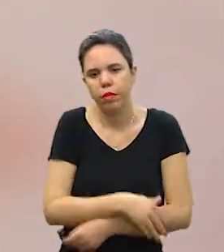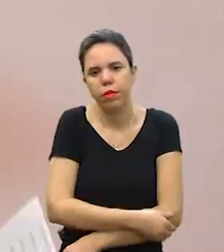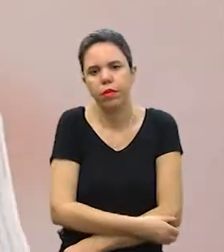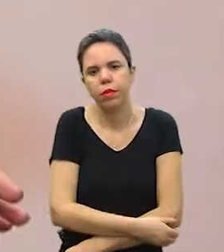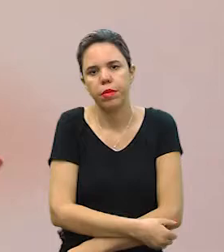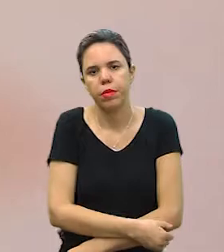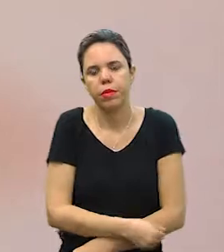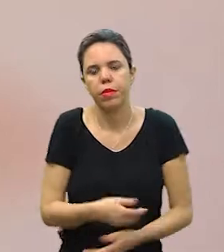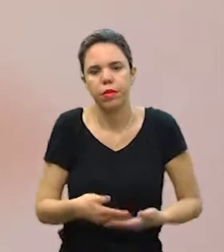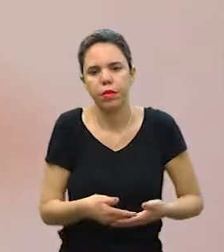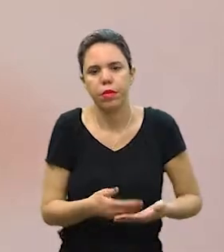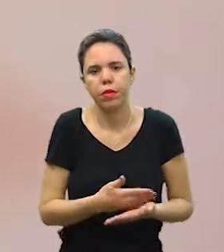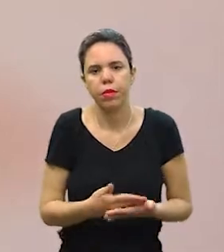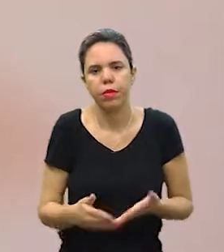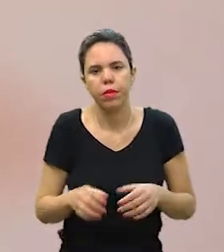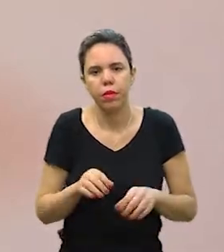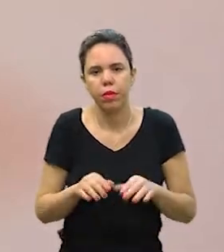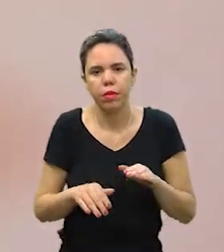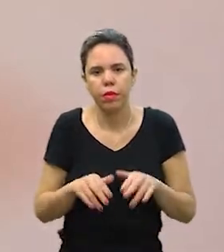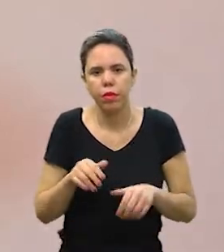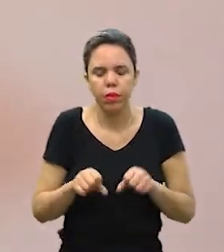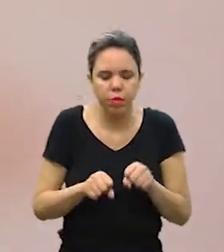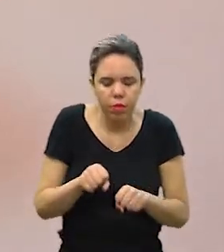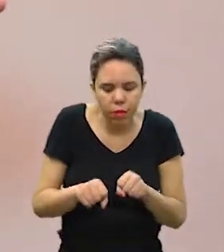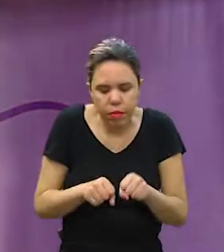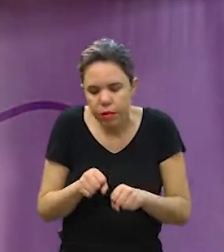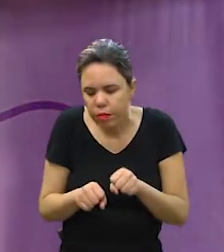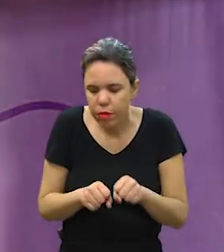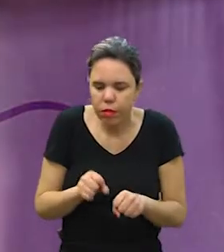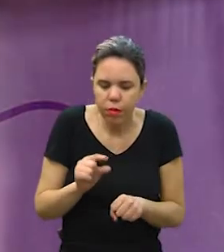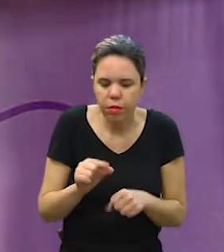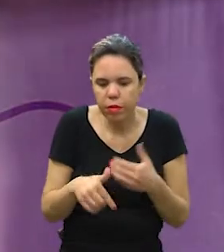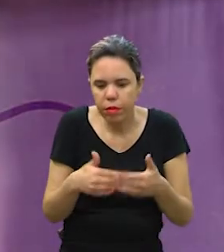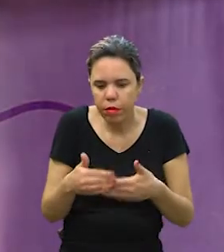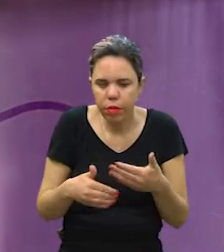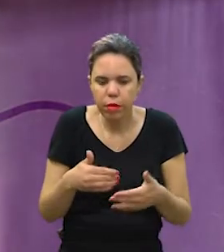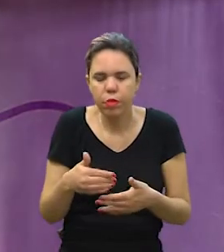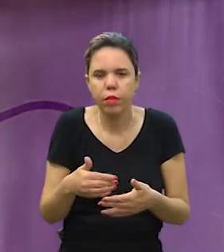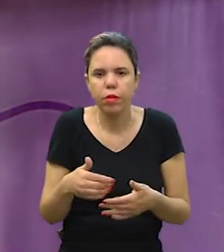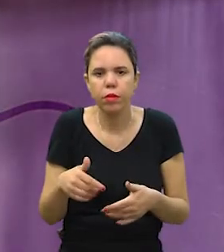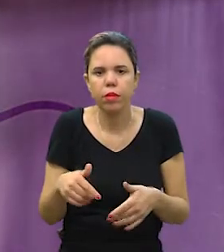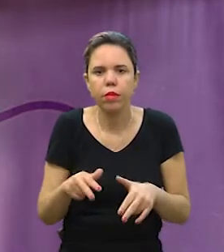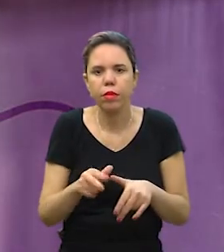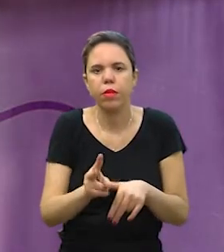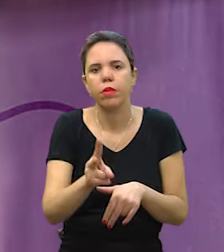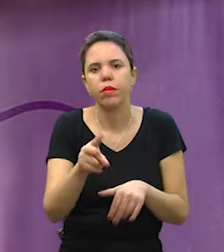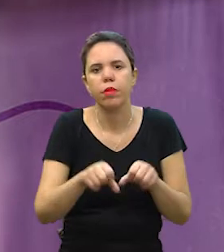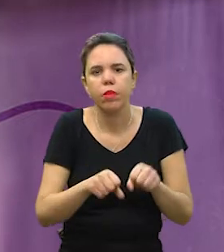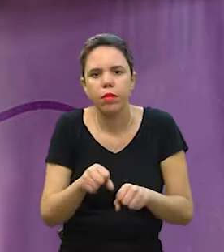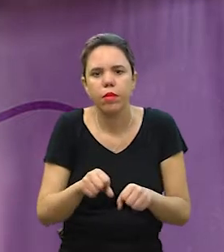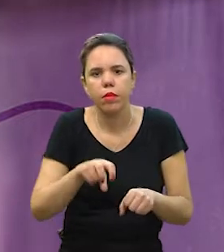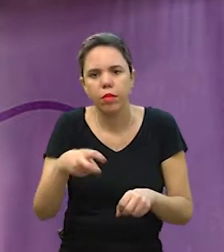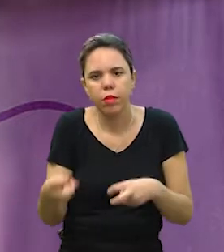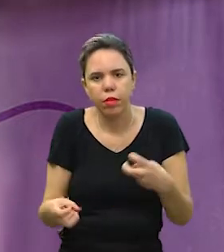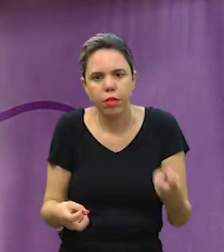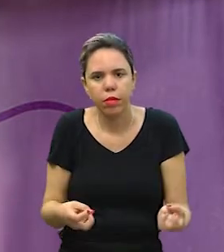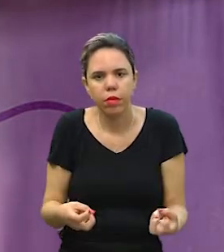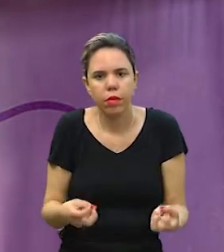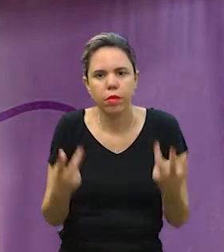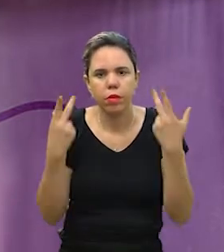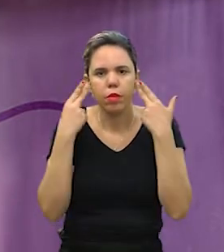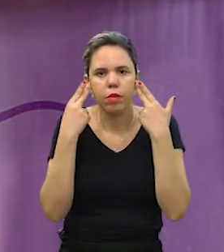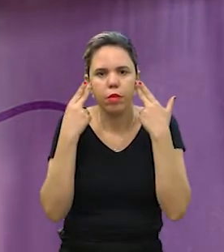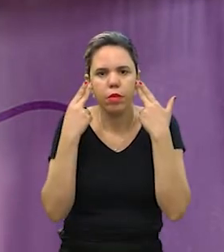criança, né? Bebezinho começou a engatinhar, de repente a andar e a criança aí não para mais. Queda é